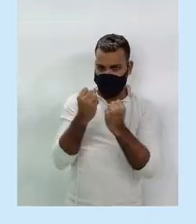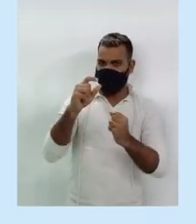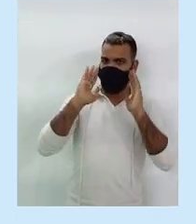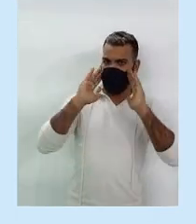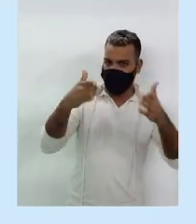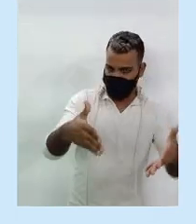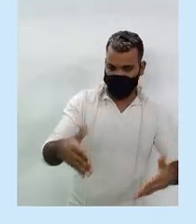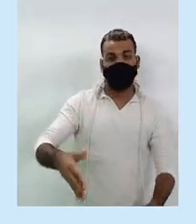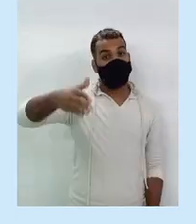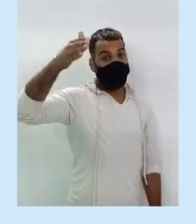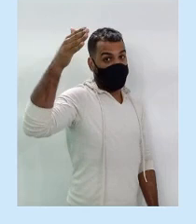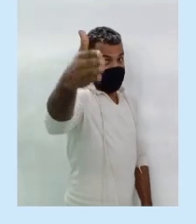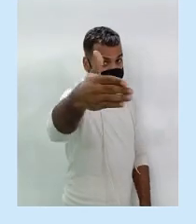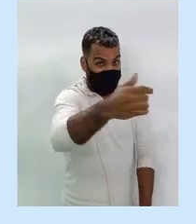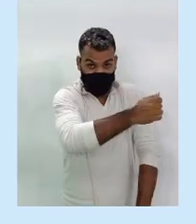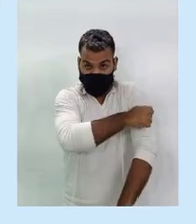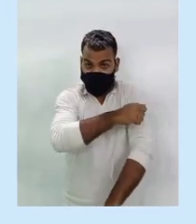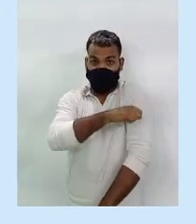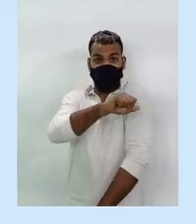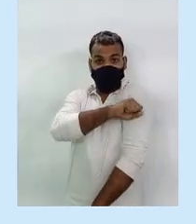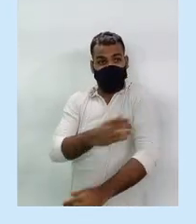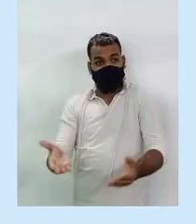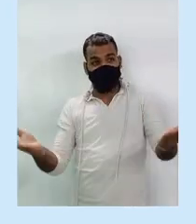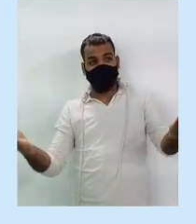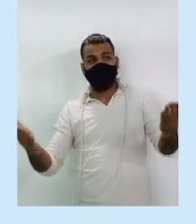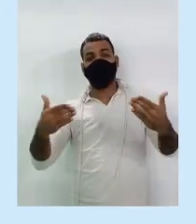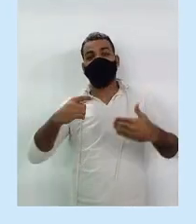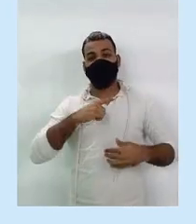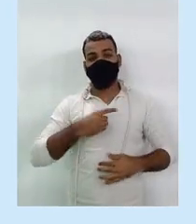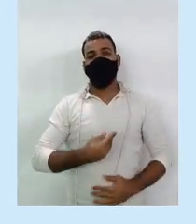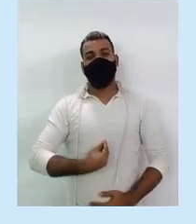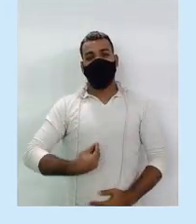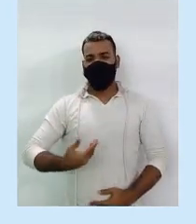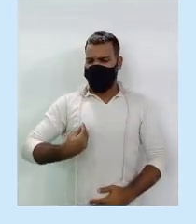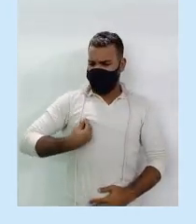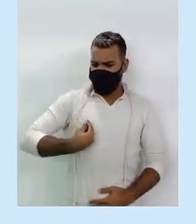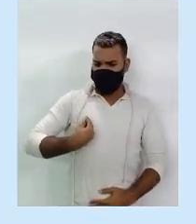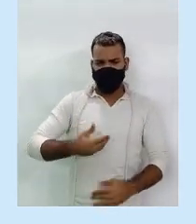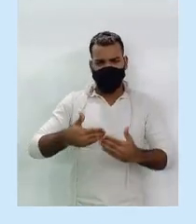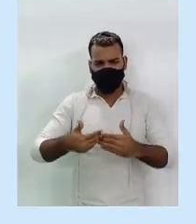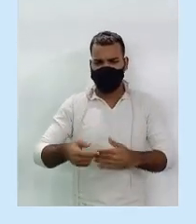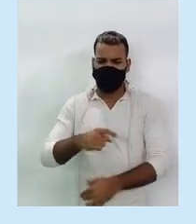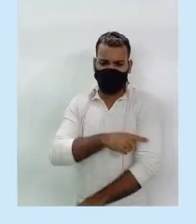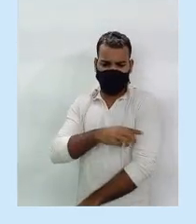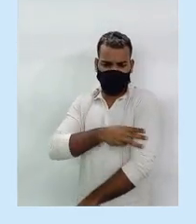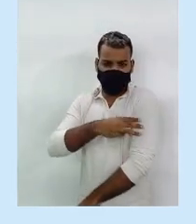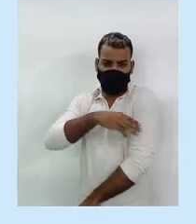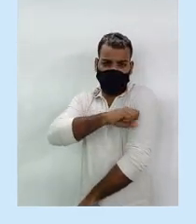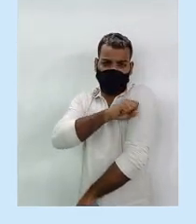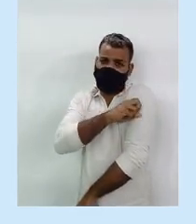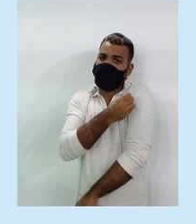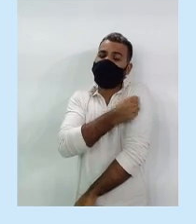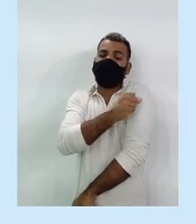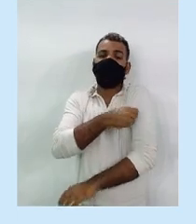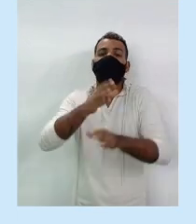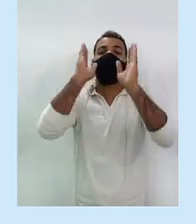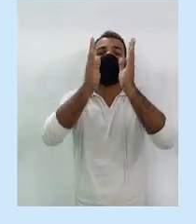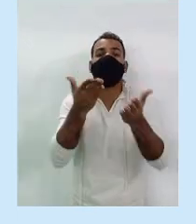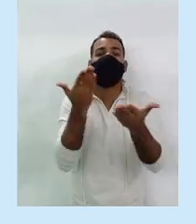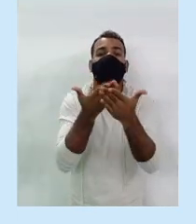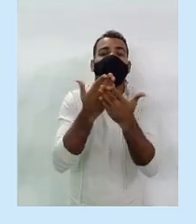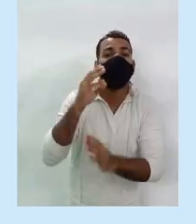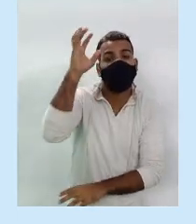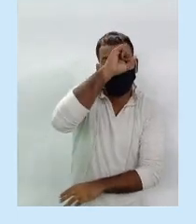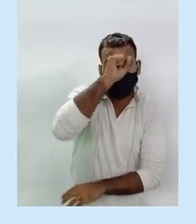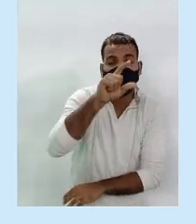E você, estudante do oitavo ano, que em seu percurso do fundamental já estudou o quê? A linguagem, a